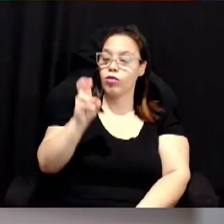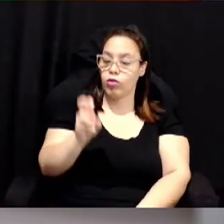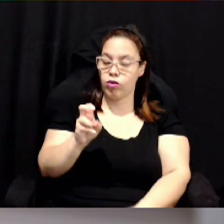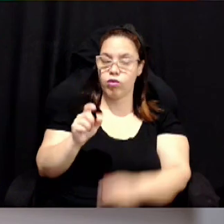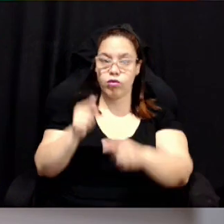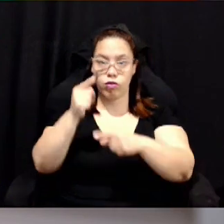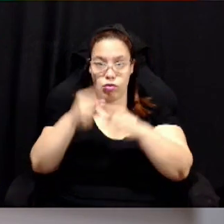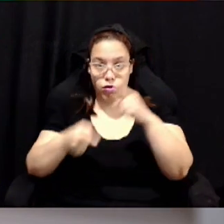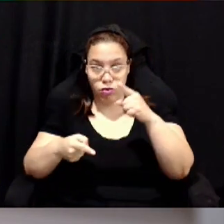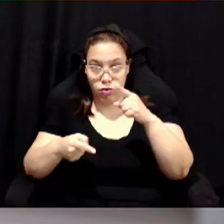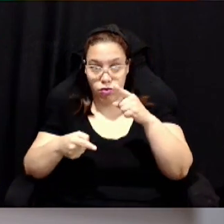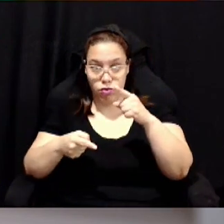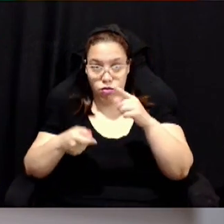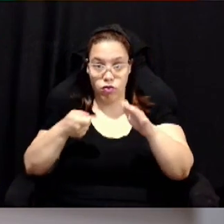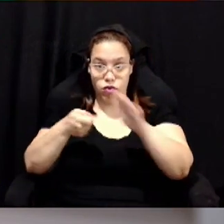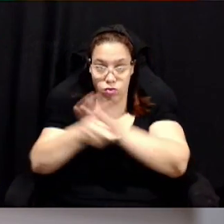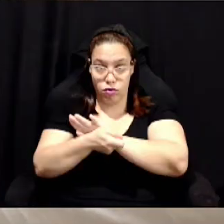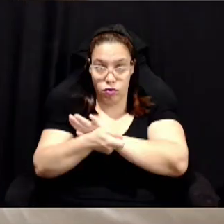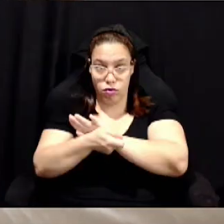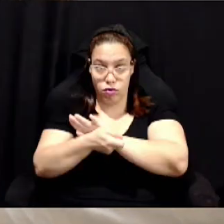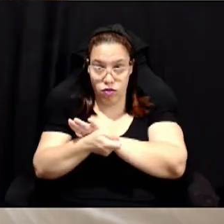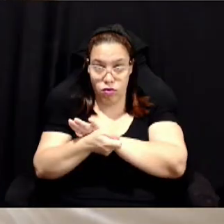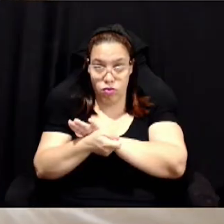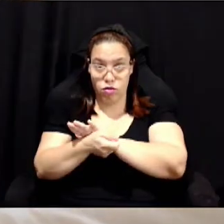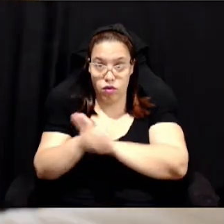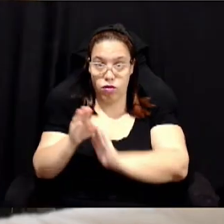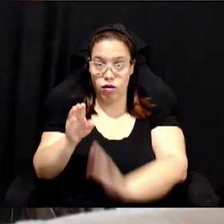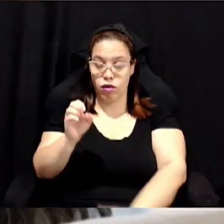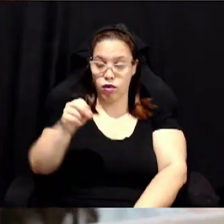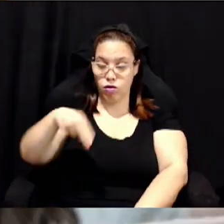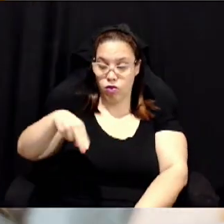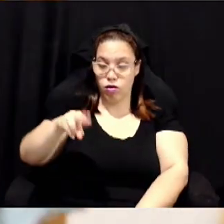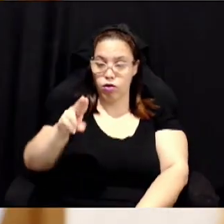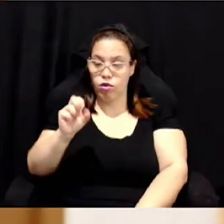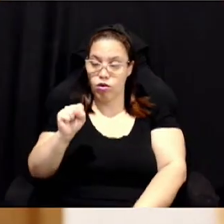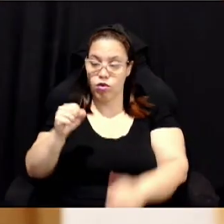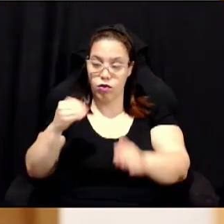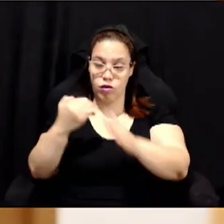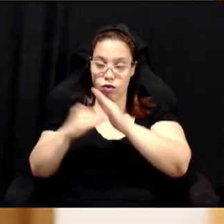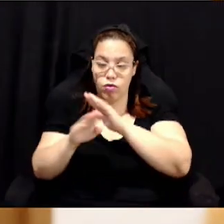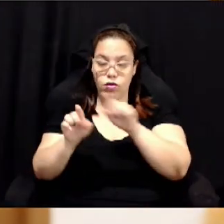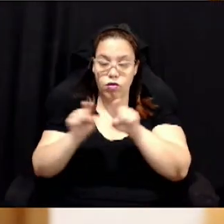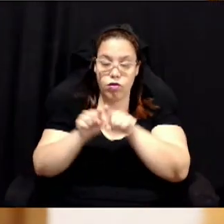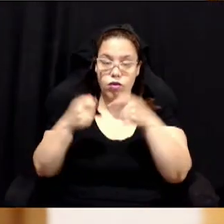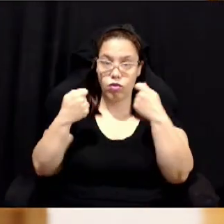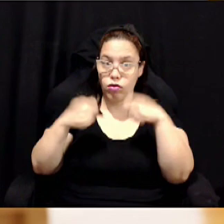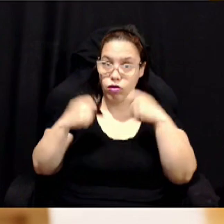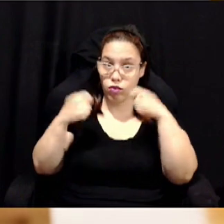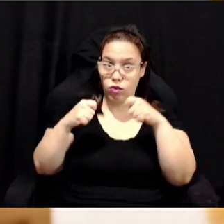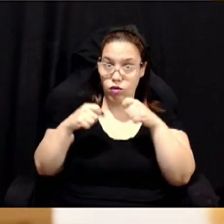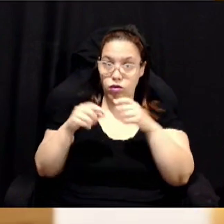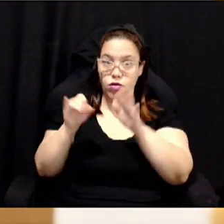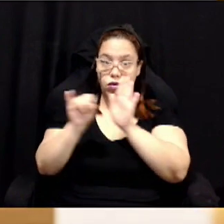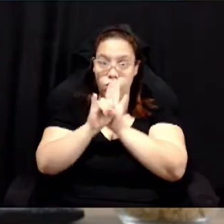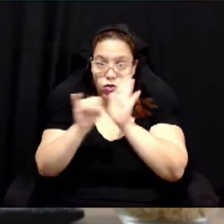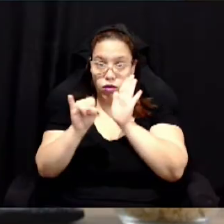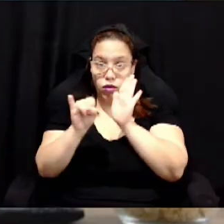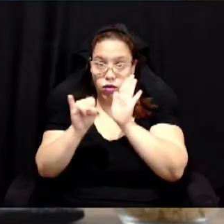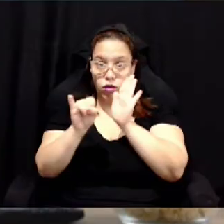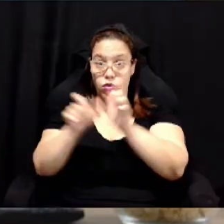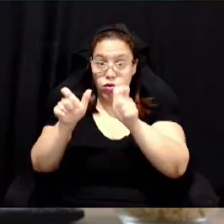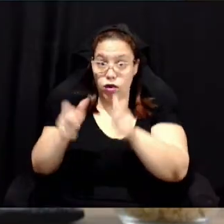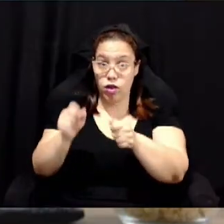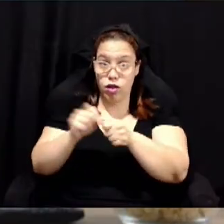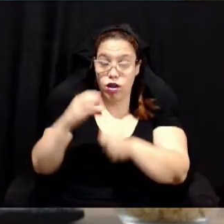crédito para apostas e de bônus de entrada. Além disso, agora a exigência de identificação dos apostadores por